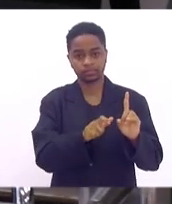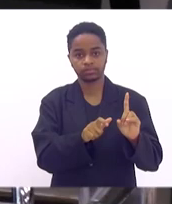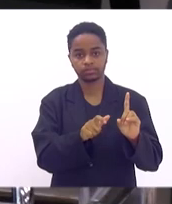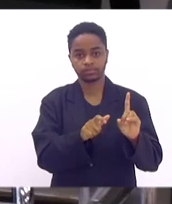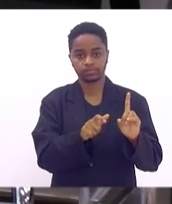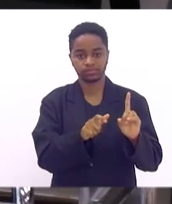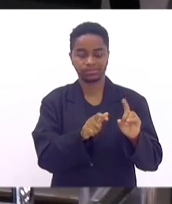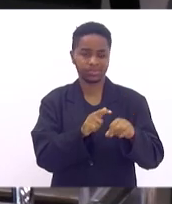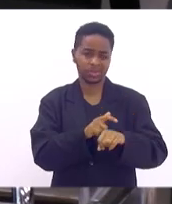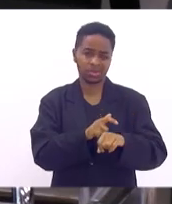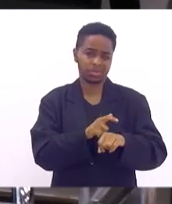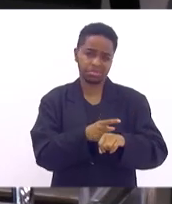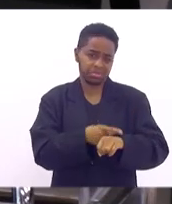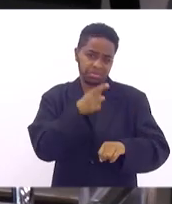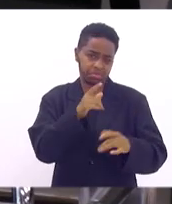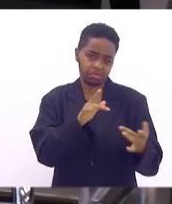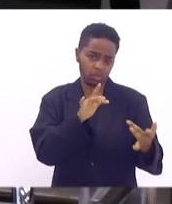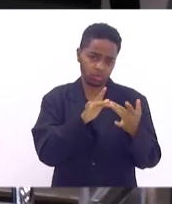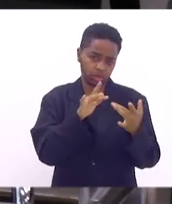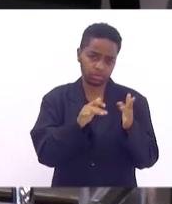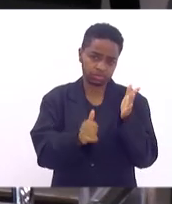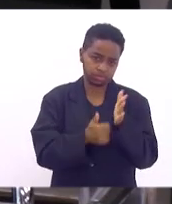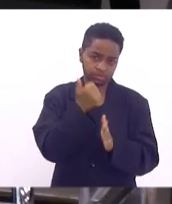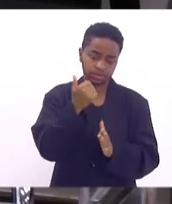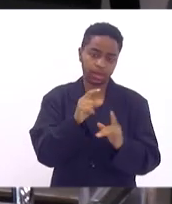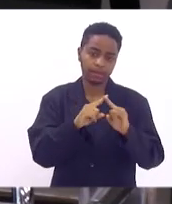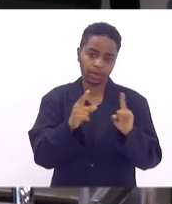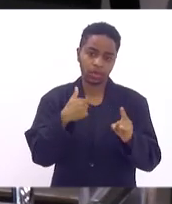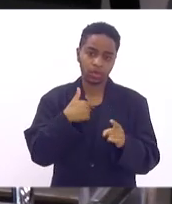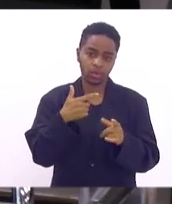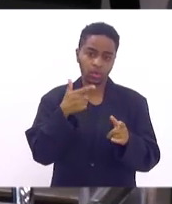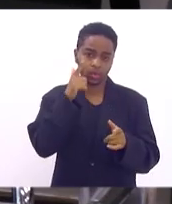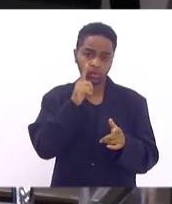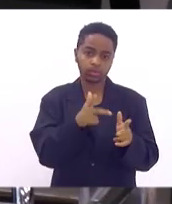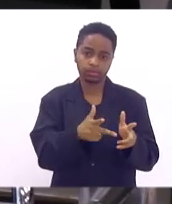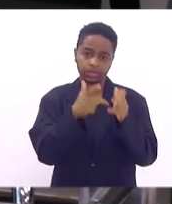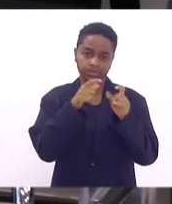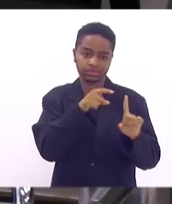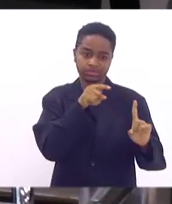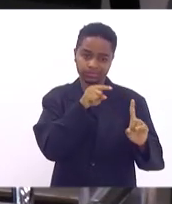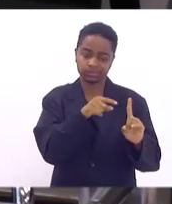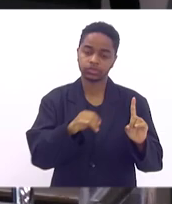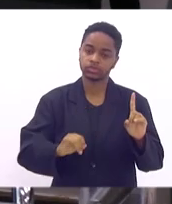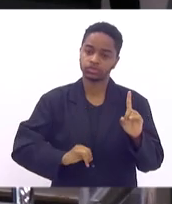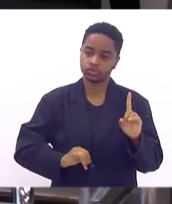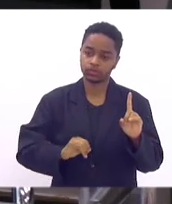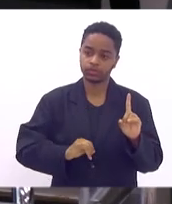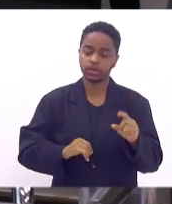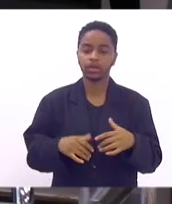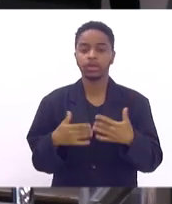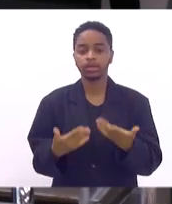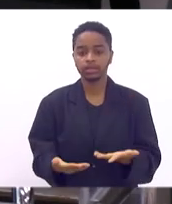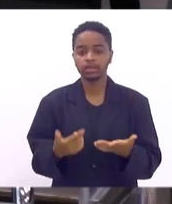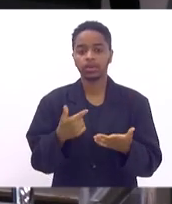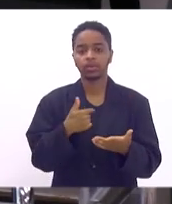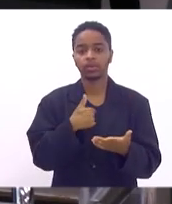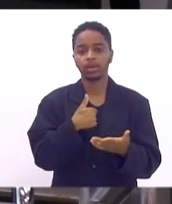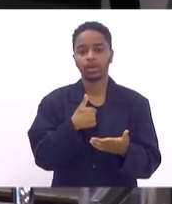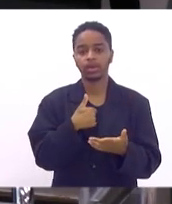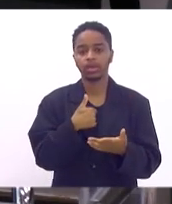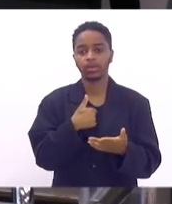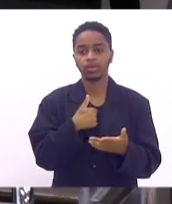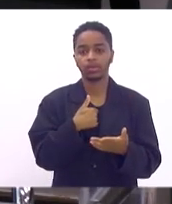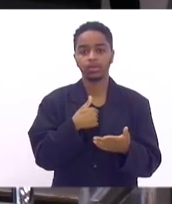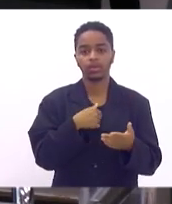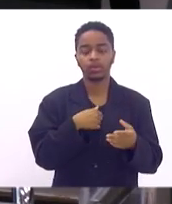ainda que num primeiro contato, né, um intenso grau de sofrimento. Ali eu já faço um encaminhamento